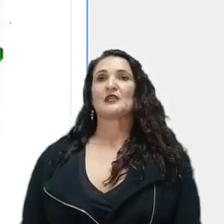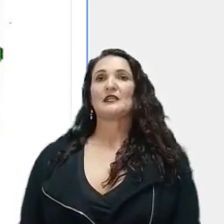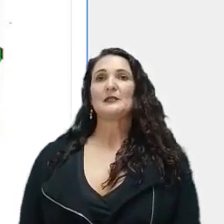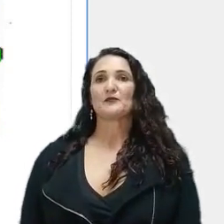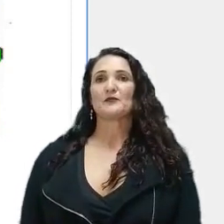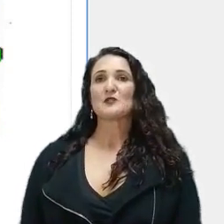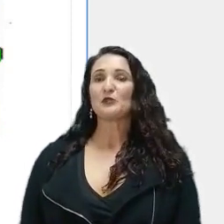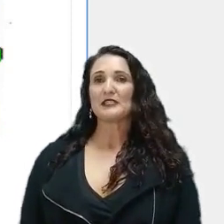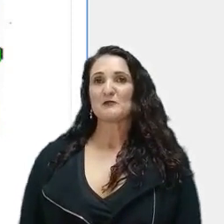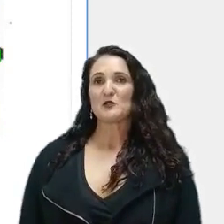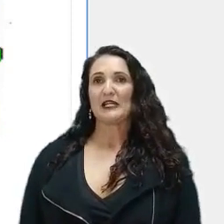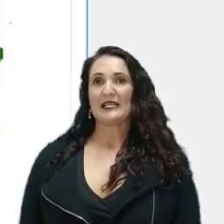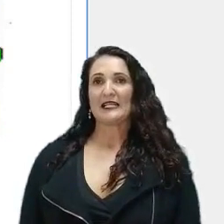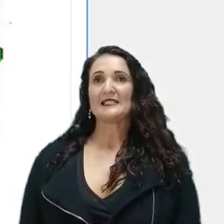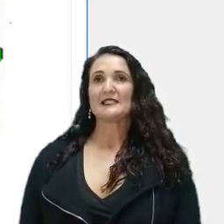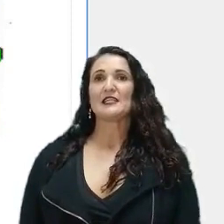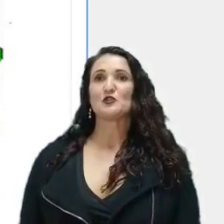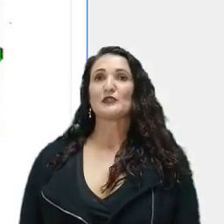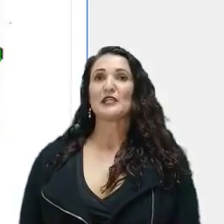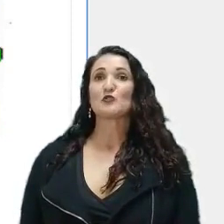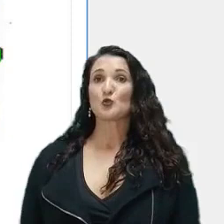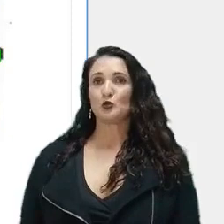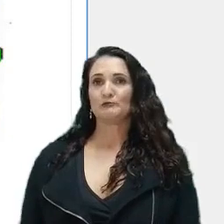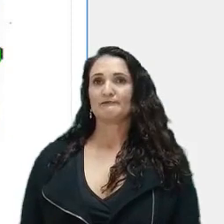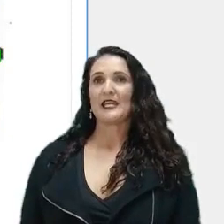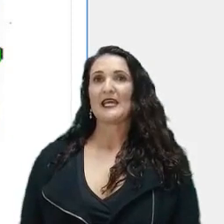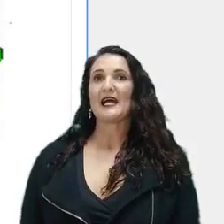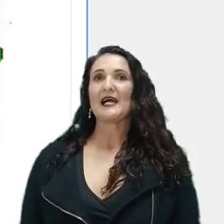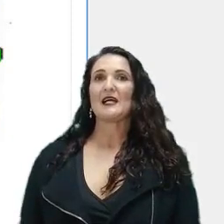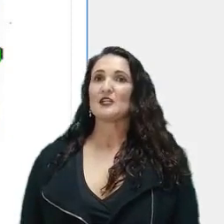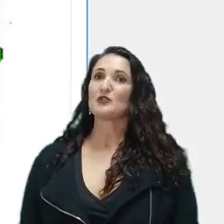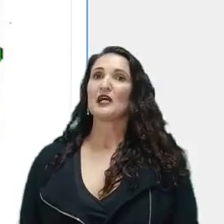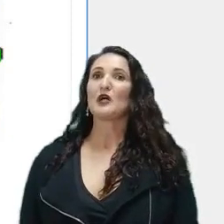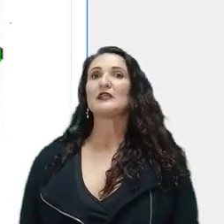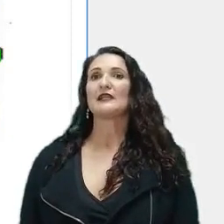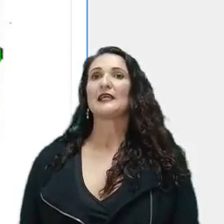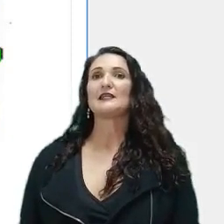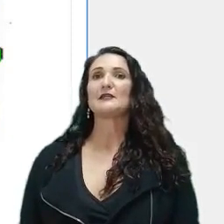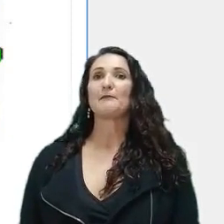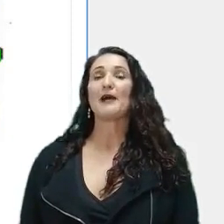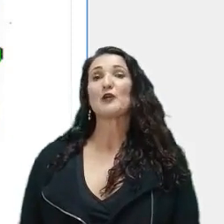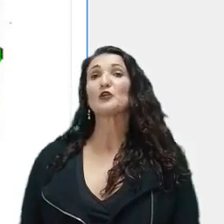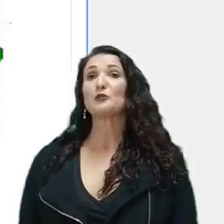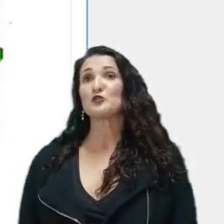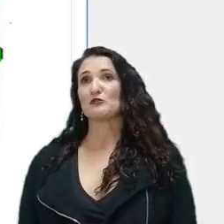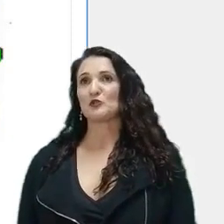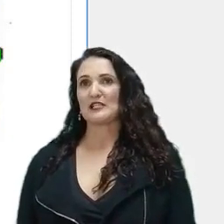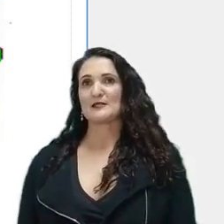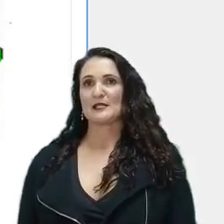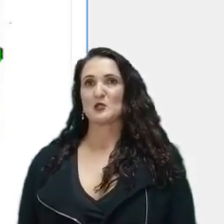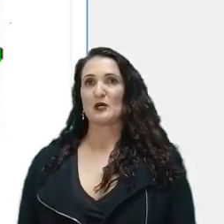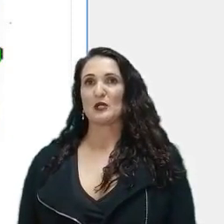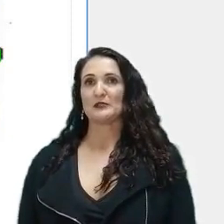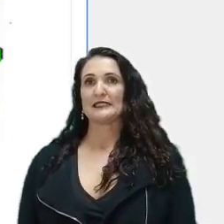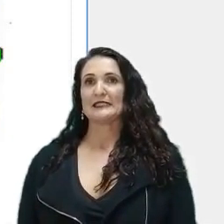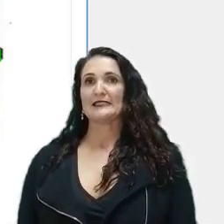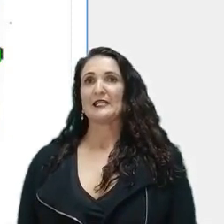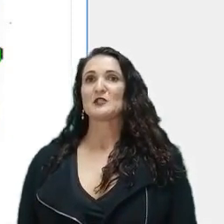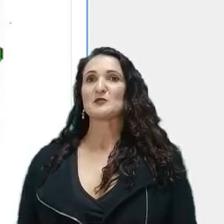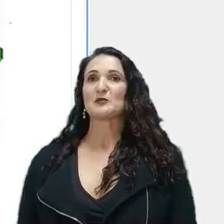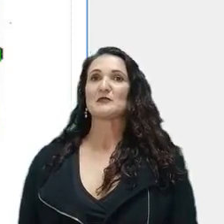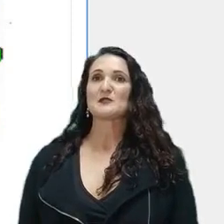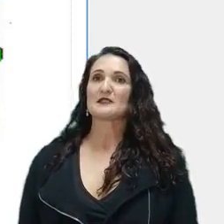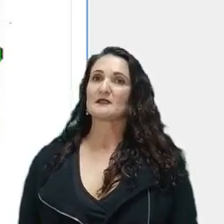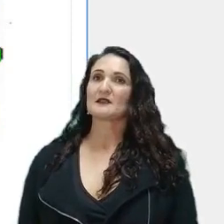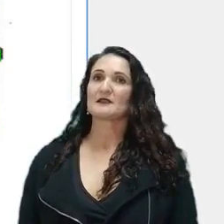Lembrando que nós não podemos falar que a Regional Sul é a regional que tem maior número de violência sexual, né?